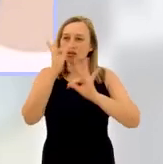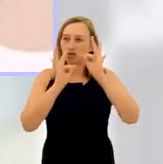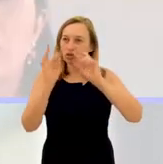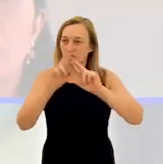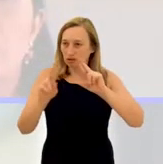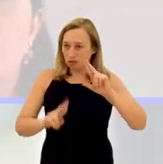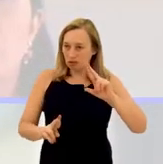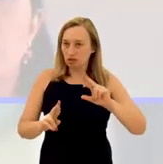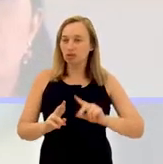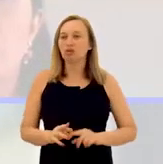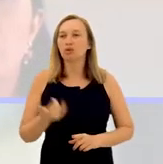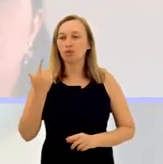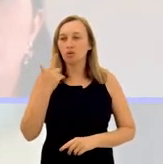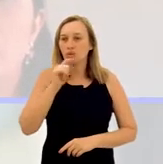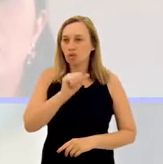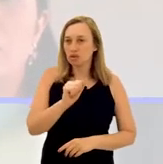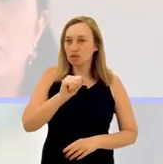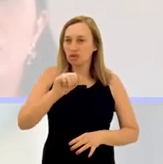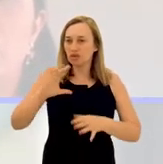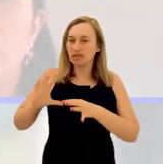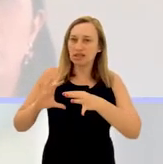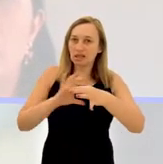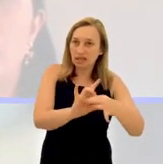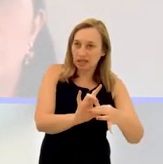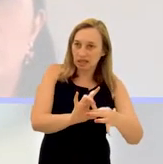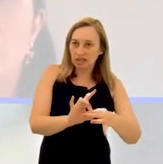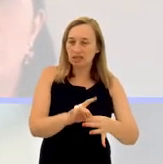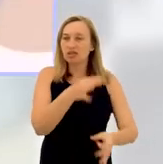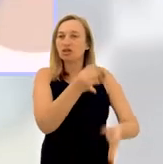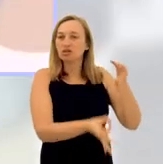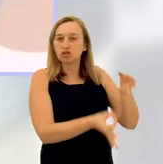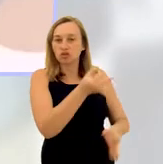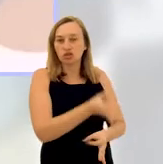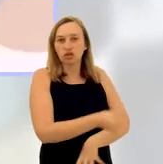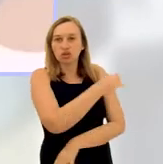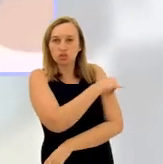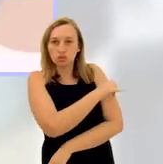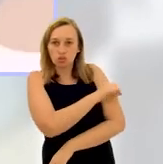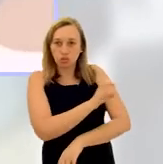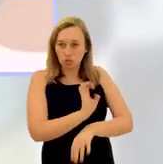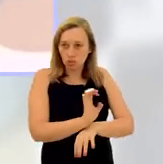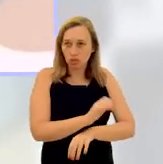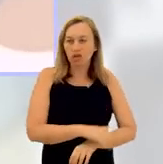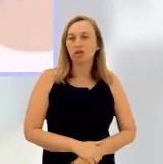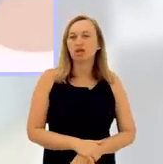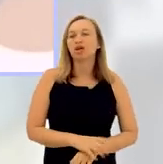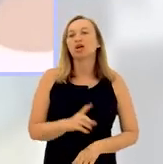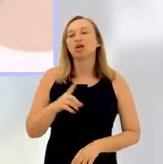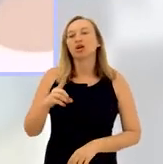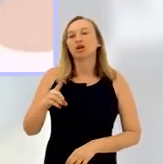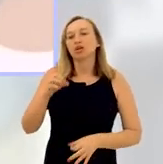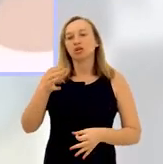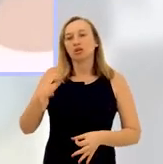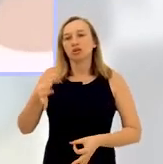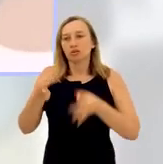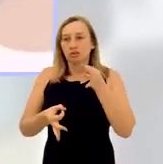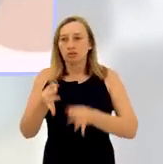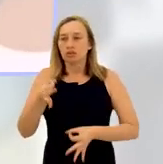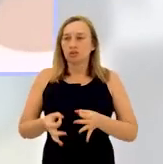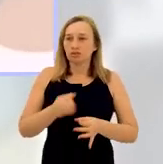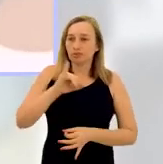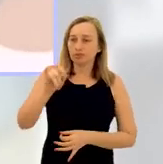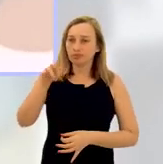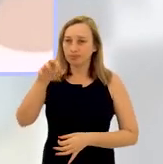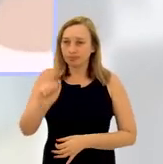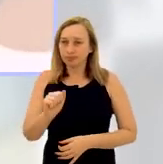da UFRJ, da Faculdade Nacional de Direito, e ela conseguiu fazer essa ponte com o Tribunal de Justiça do Estado do Rio, pela juíza doutora Adriana Ramos de